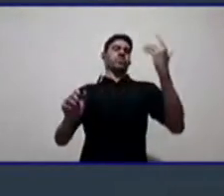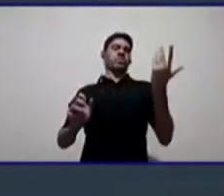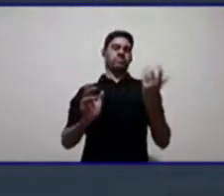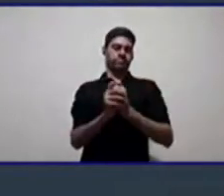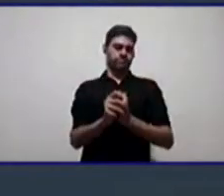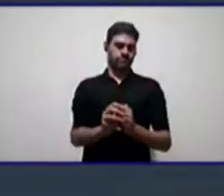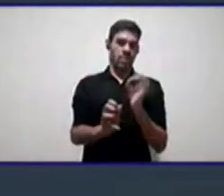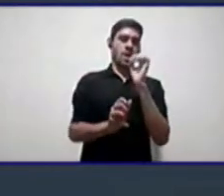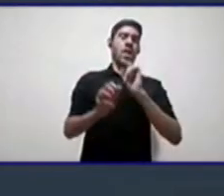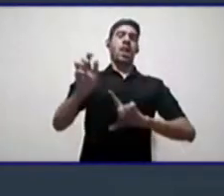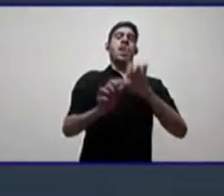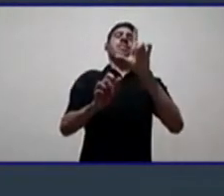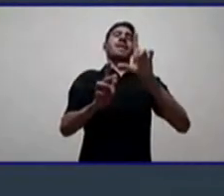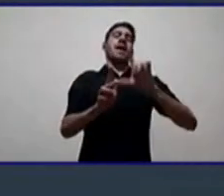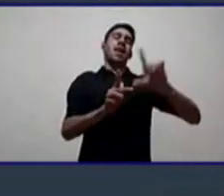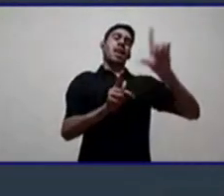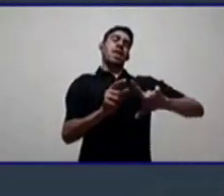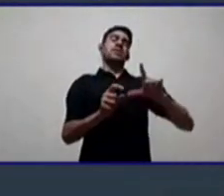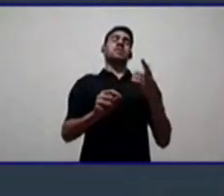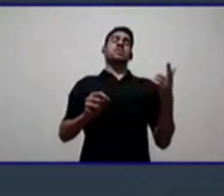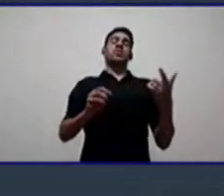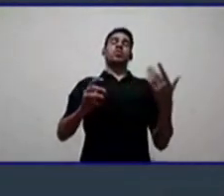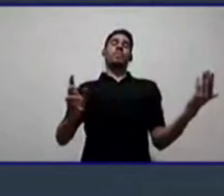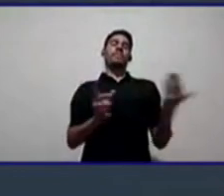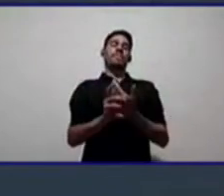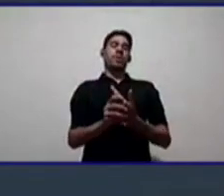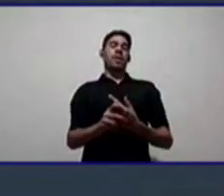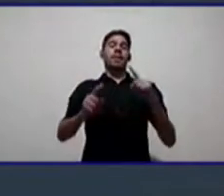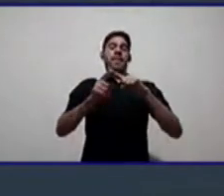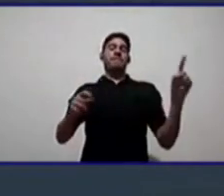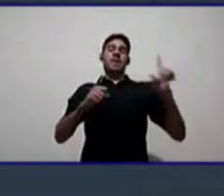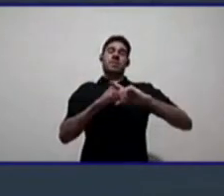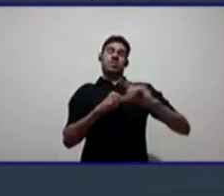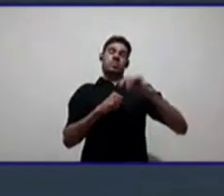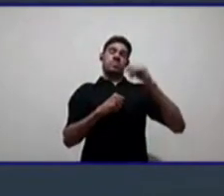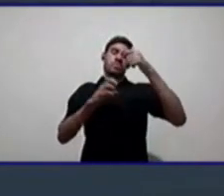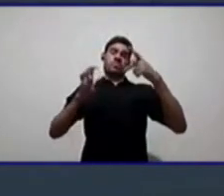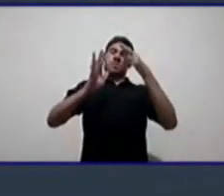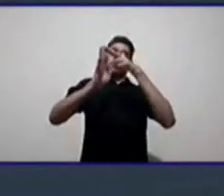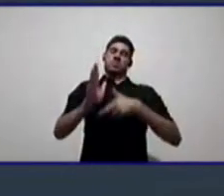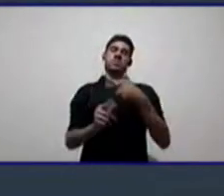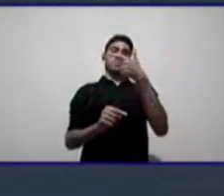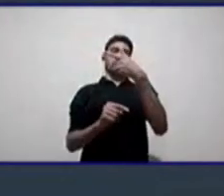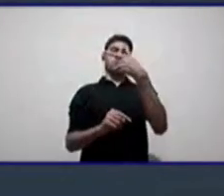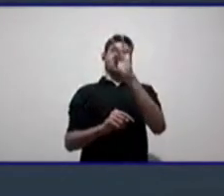sobre matéria processual. Mas o artigo 1º da resolução TSE